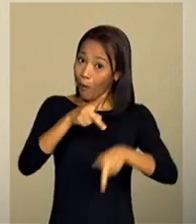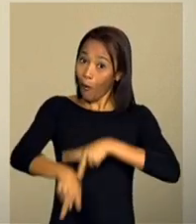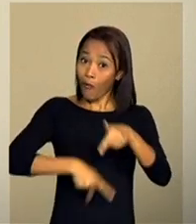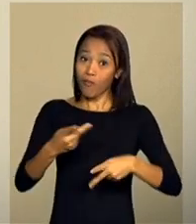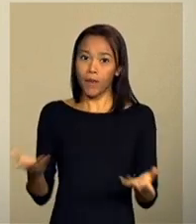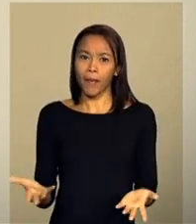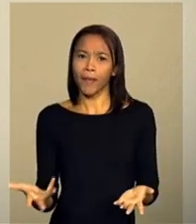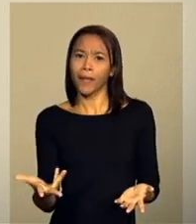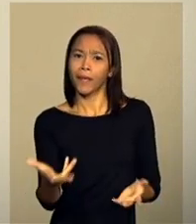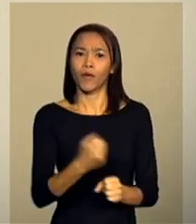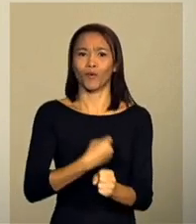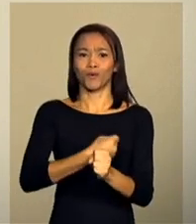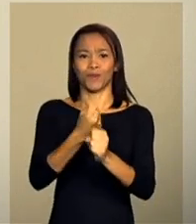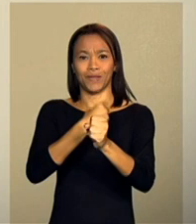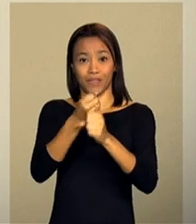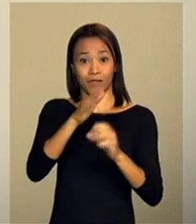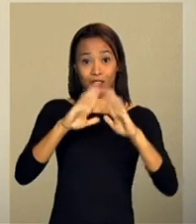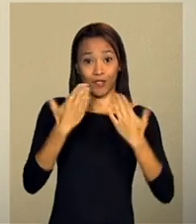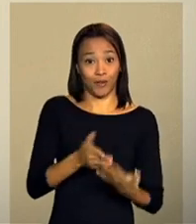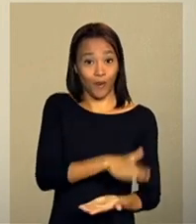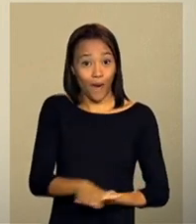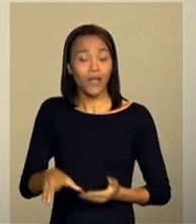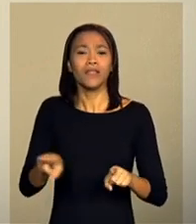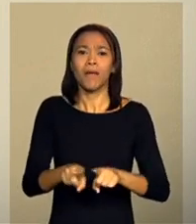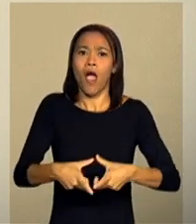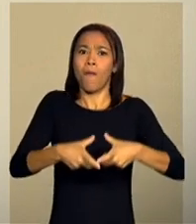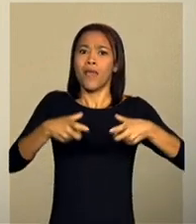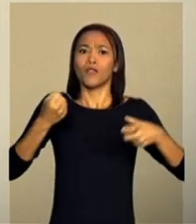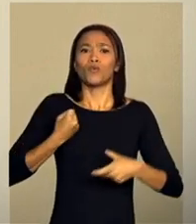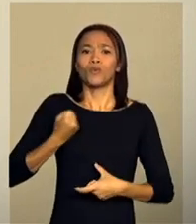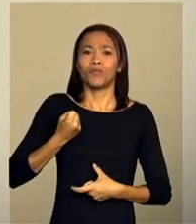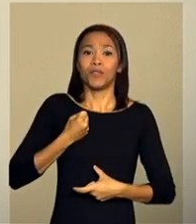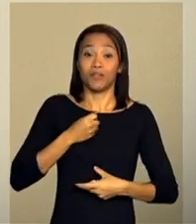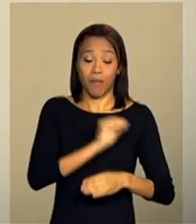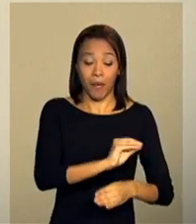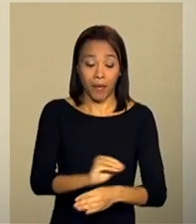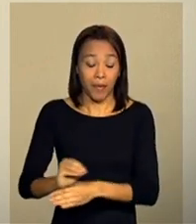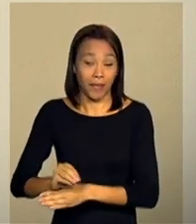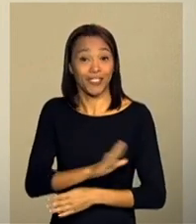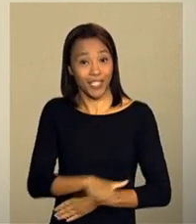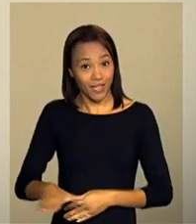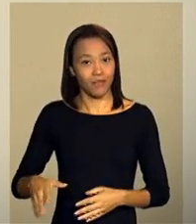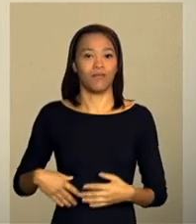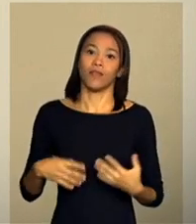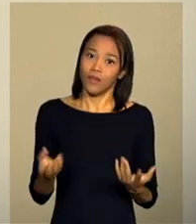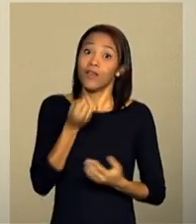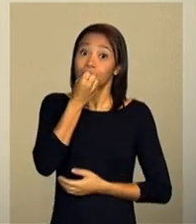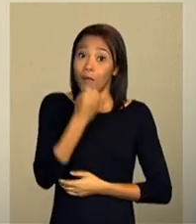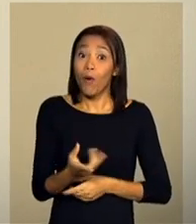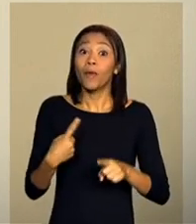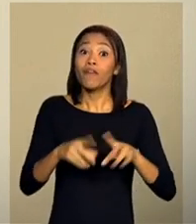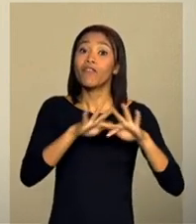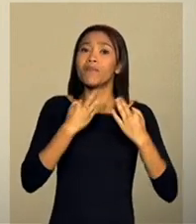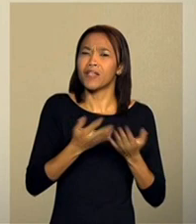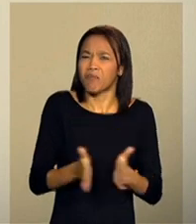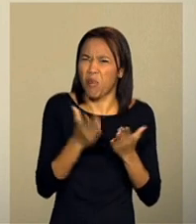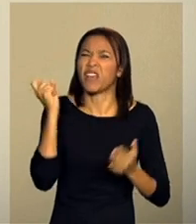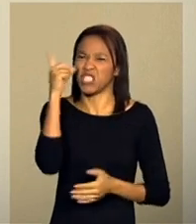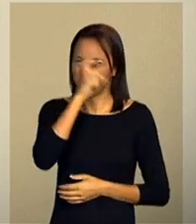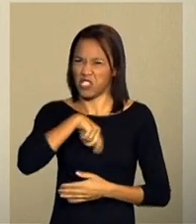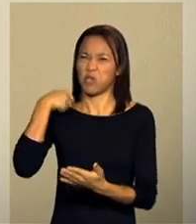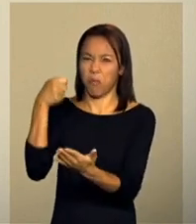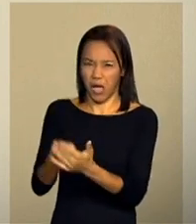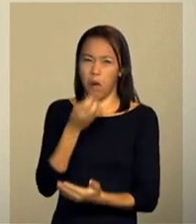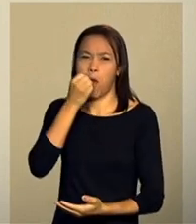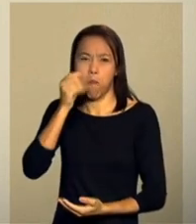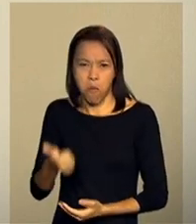construção das creches e aumenta o número de crianças atendidas isso é bom porque para as famílias mais pobres fica difícil pagar uma